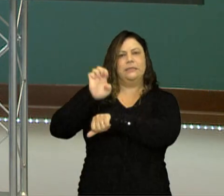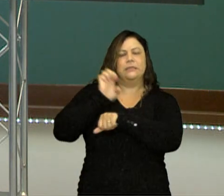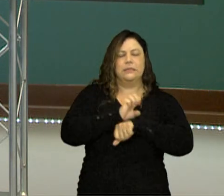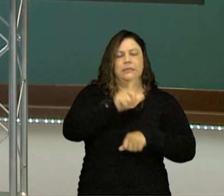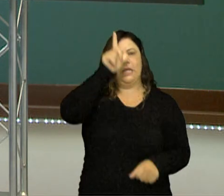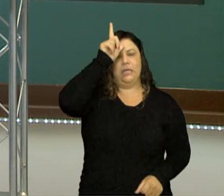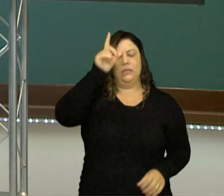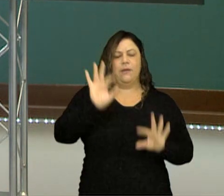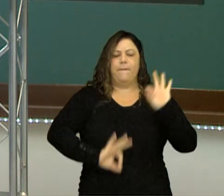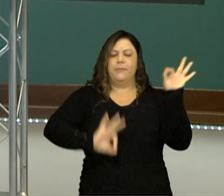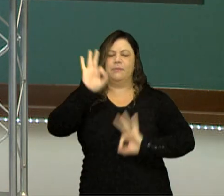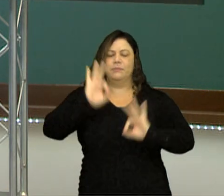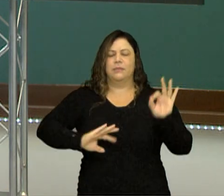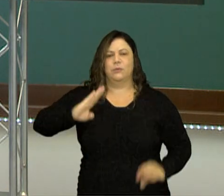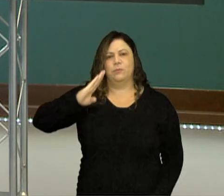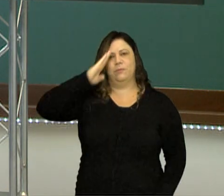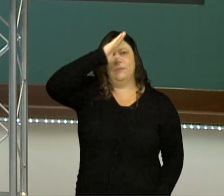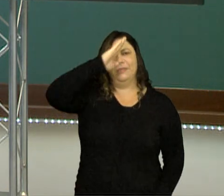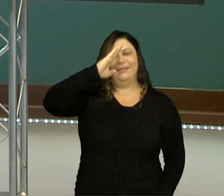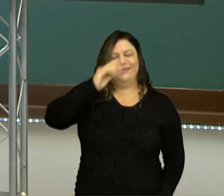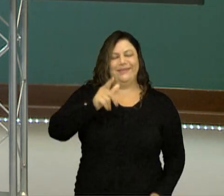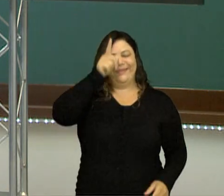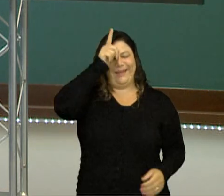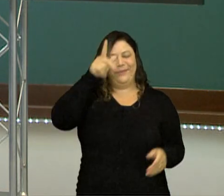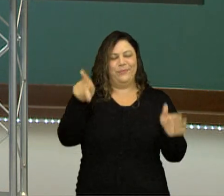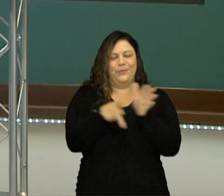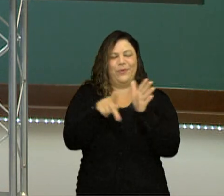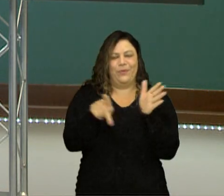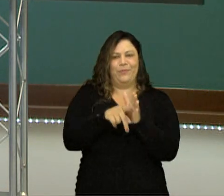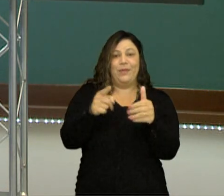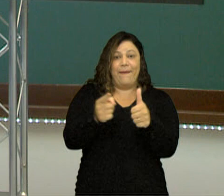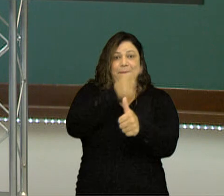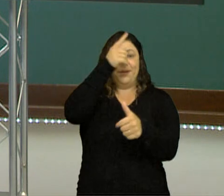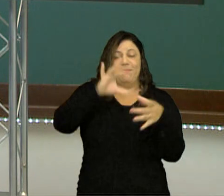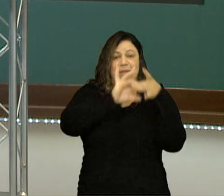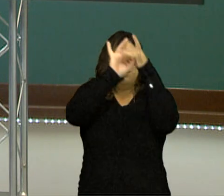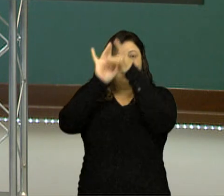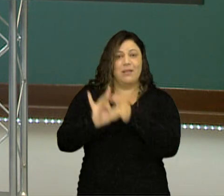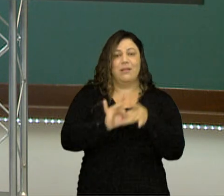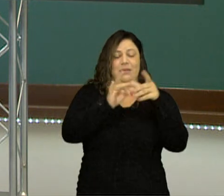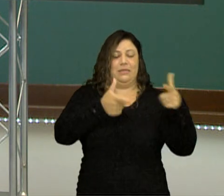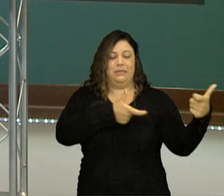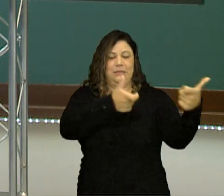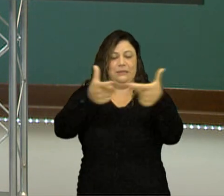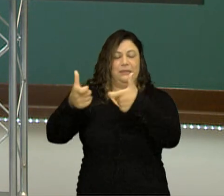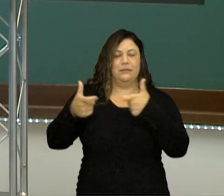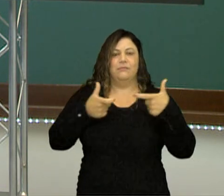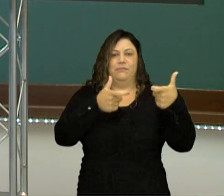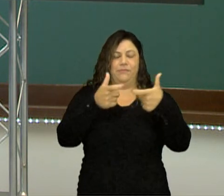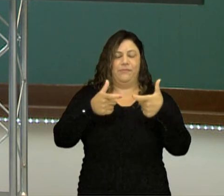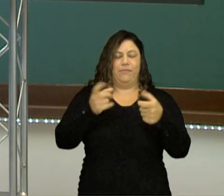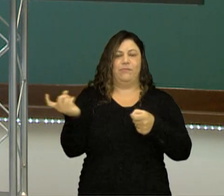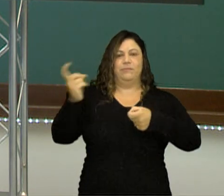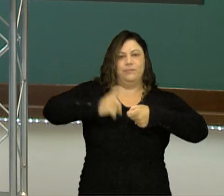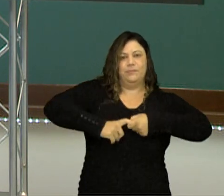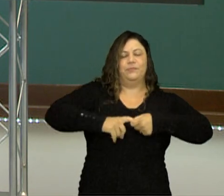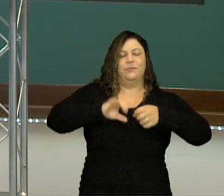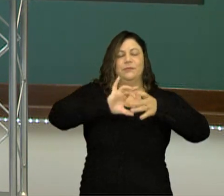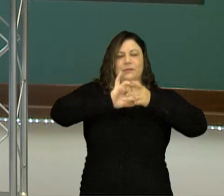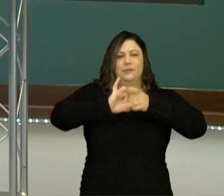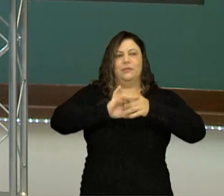preparo militar alemão. E a formação aí da primeira grande aliança para a guerra, que é o chamado eixo Roma,